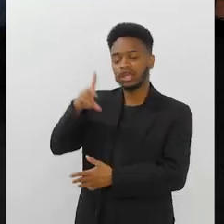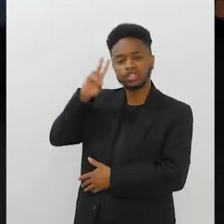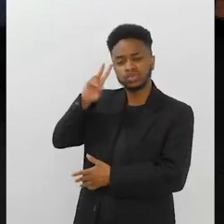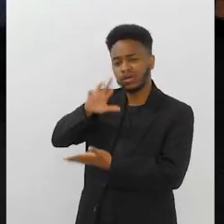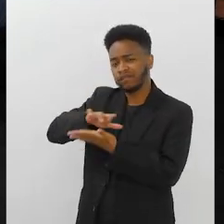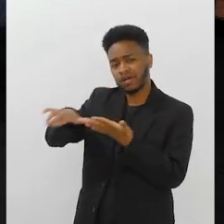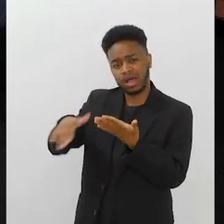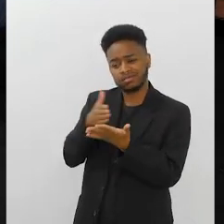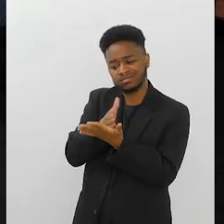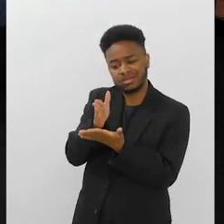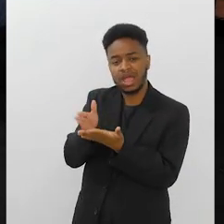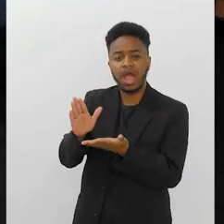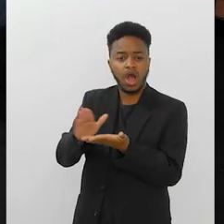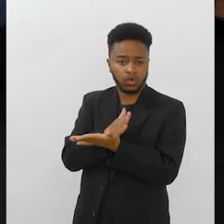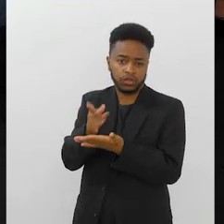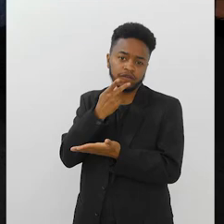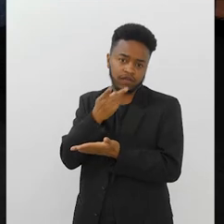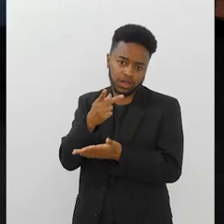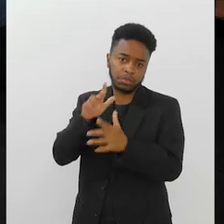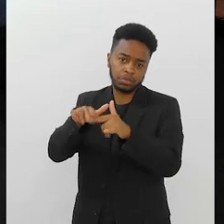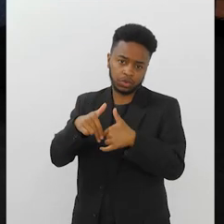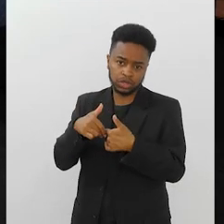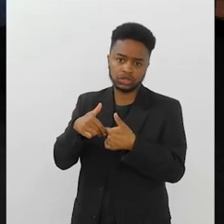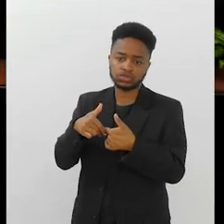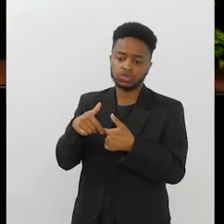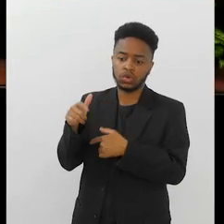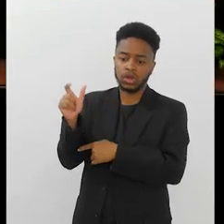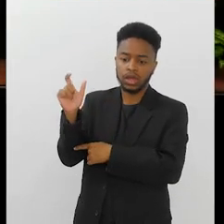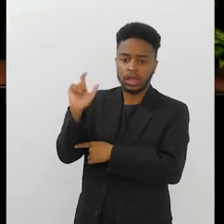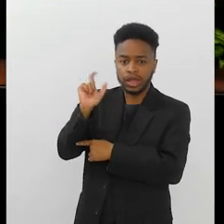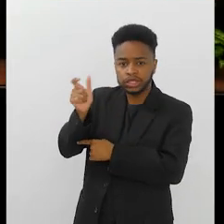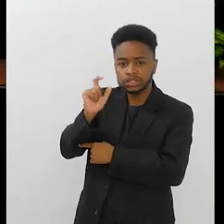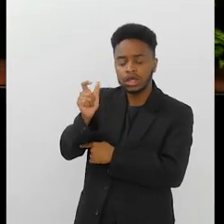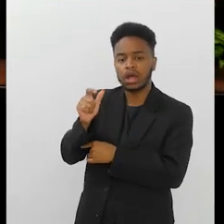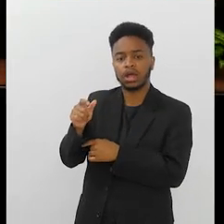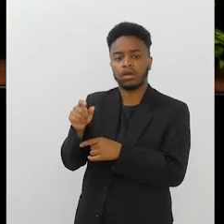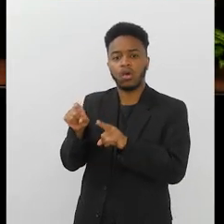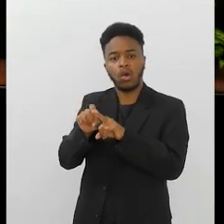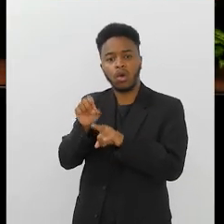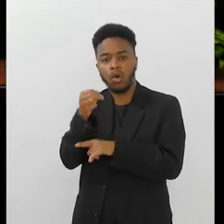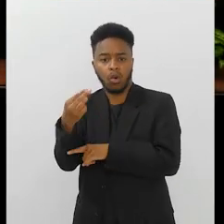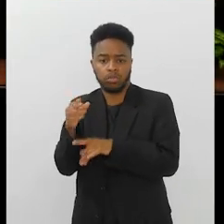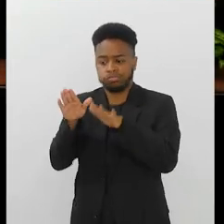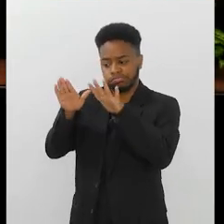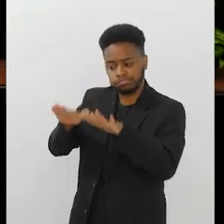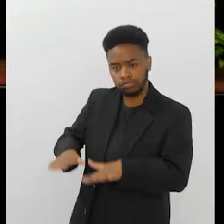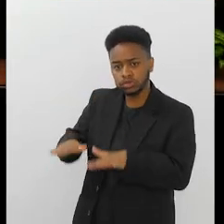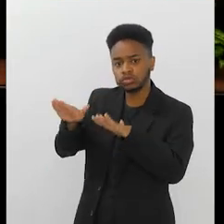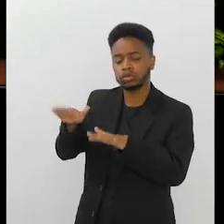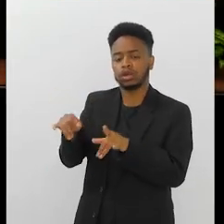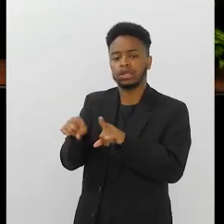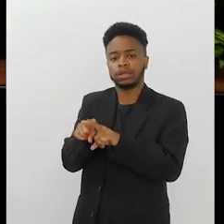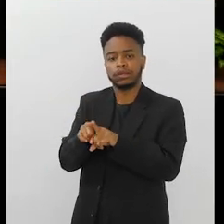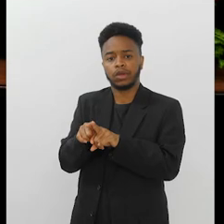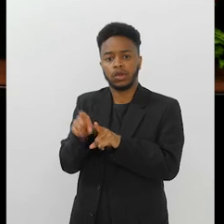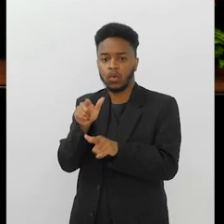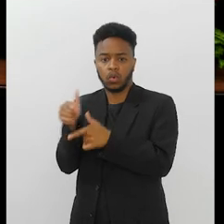n vários historiadores falam sobre isso uns dizem que foi através do islamismo sim através dos muçulmanos outros dizem que foi pela pela